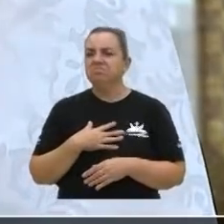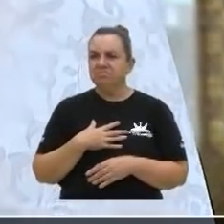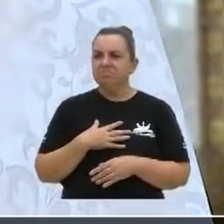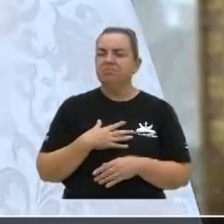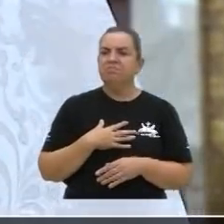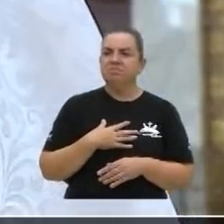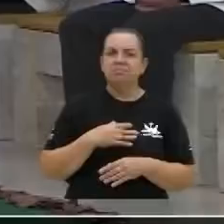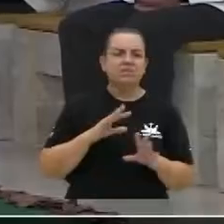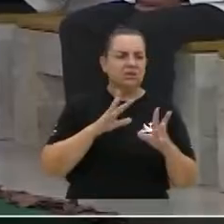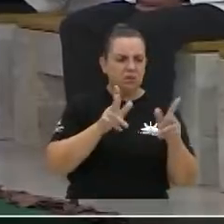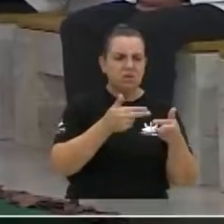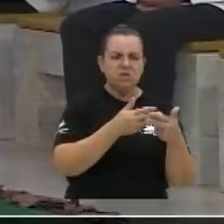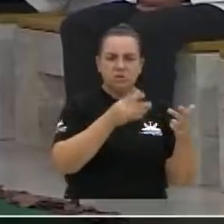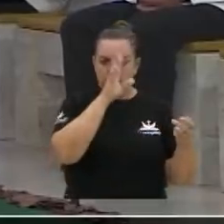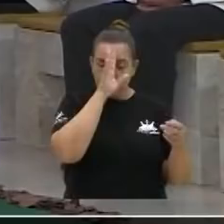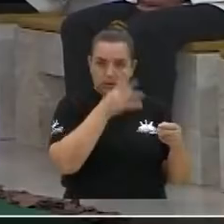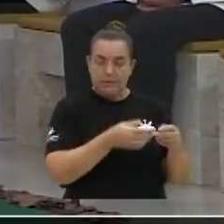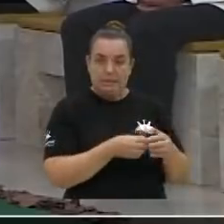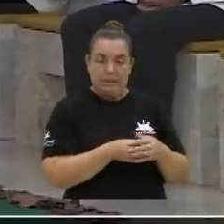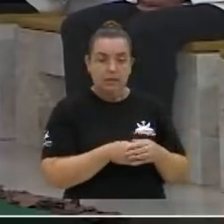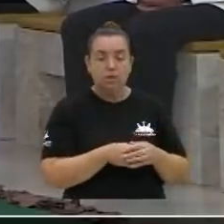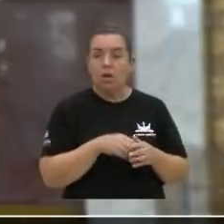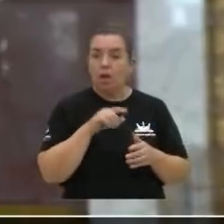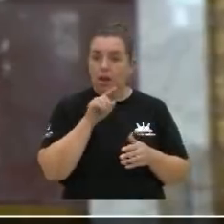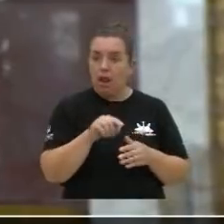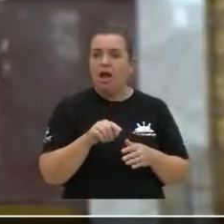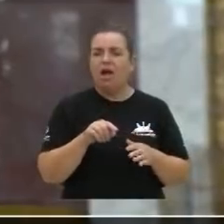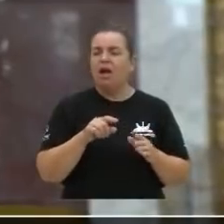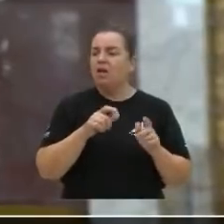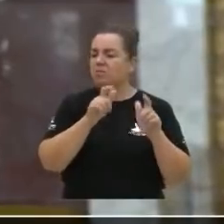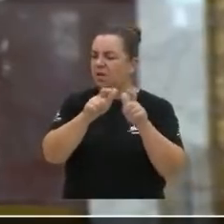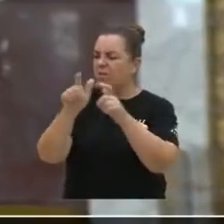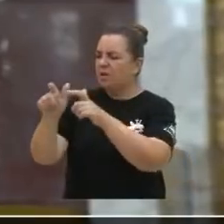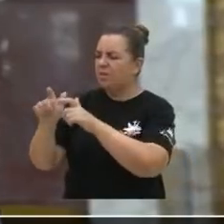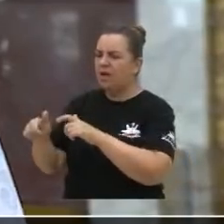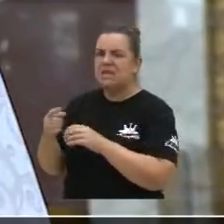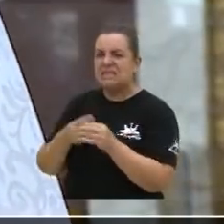viu o que estava acontecendo na Antioquia, Chipre, Cirene.